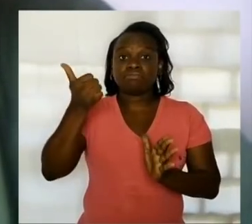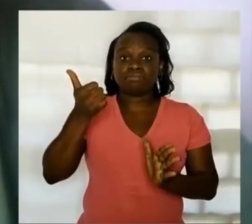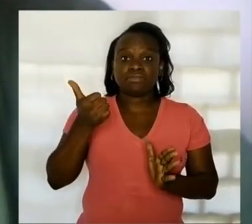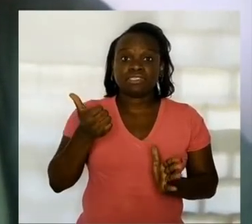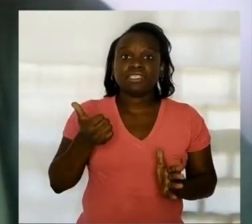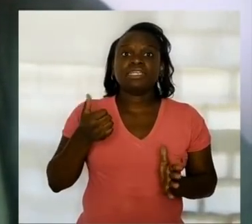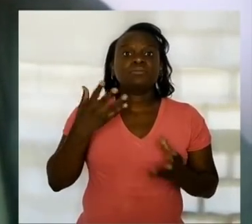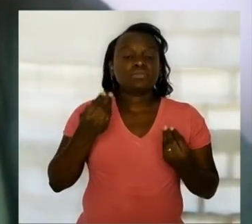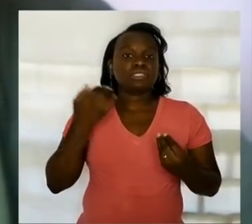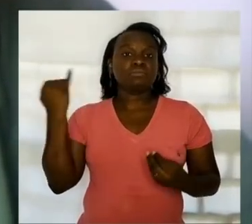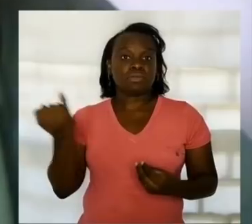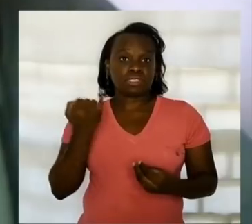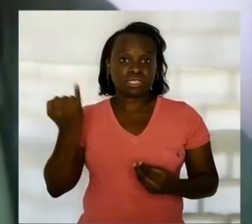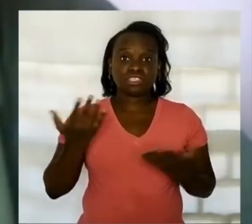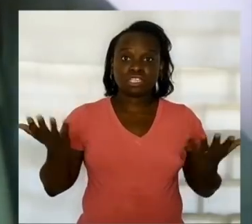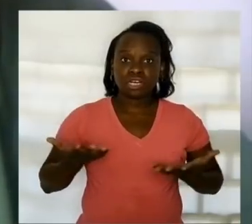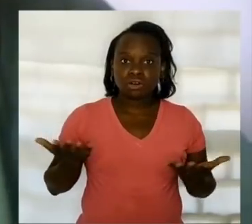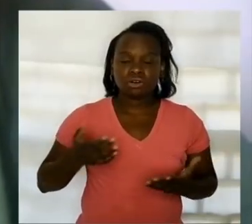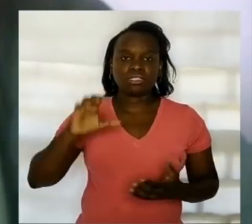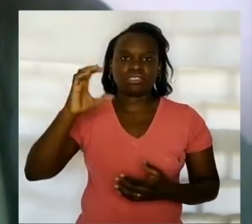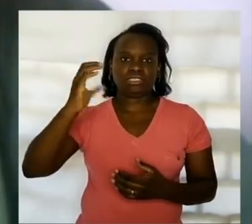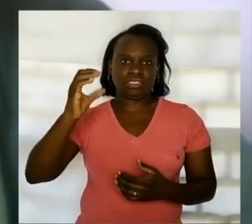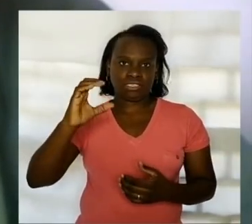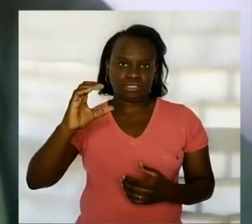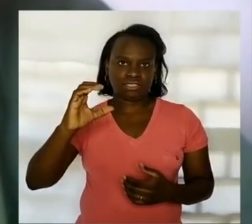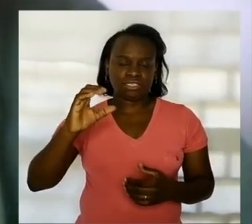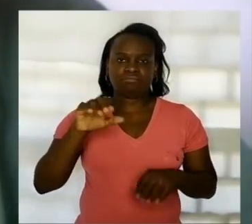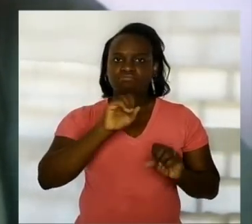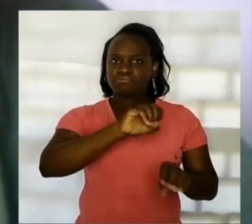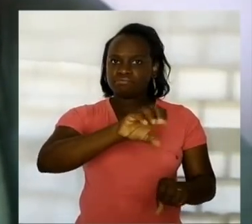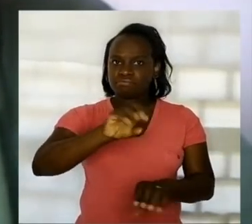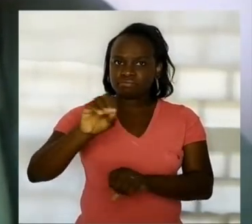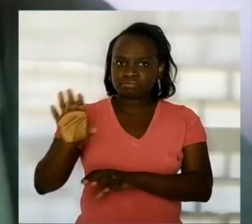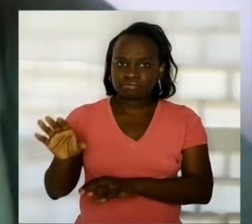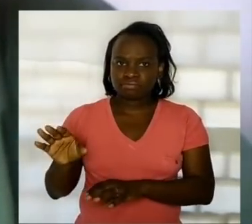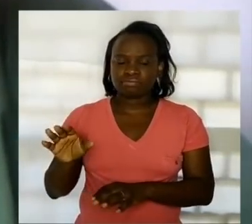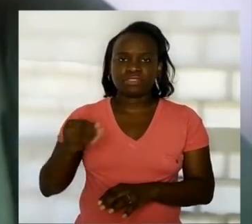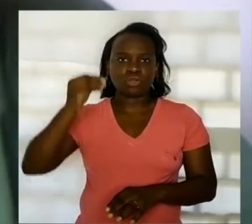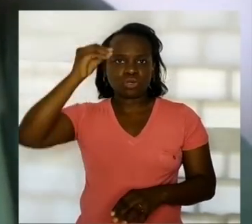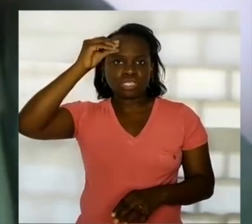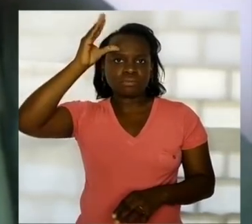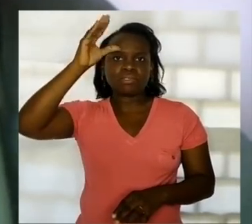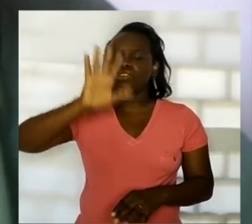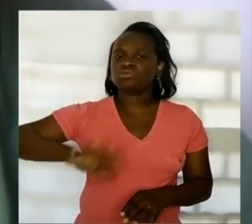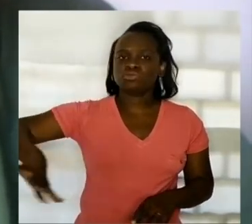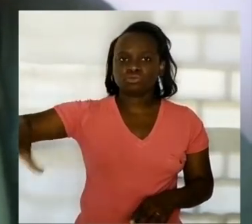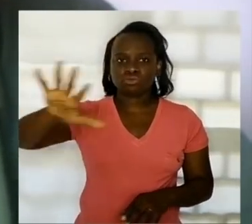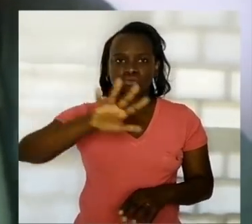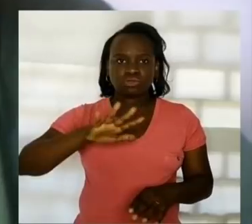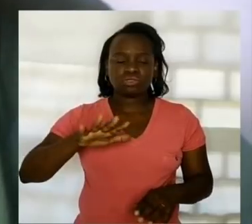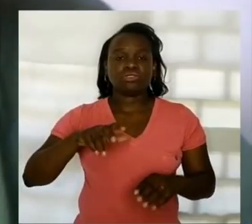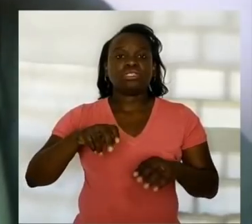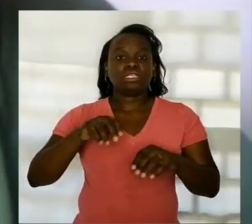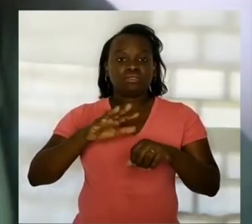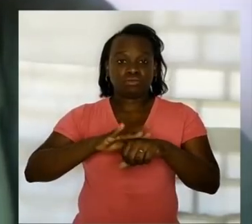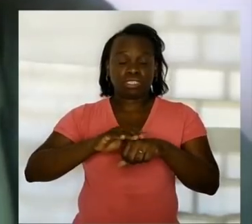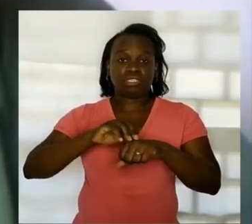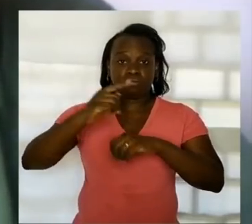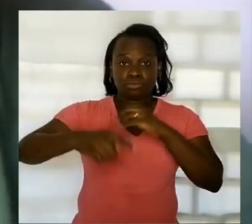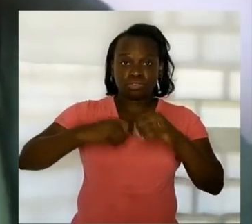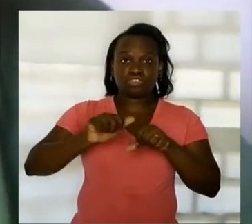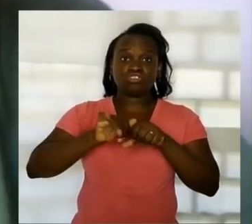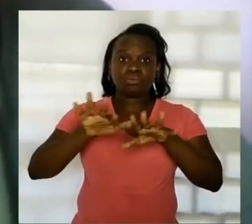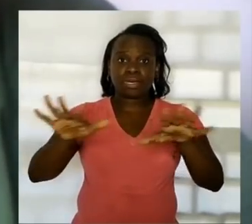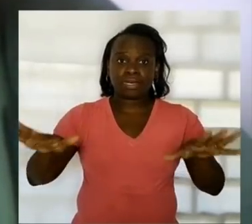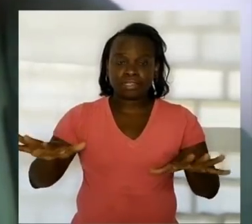na minha vida, por exemplo, foi tão importante a ciência, a educação, o conhecimento em geral. A pandemia